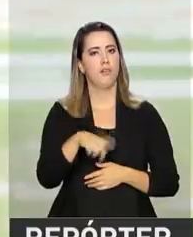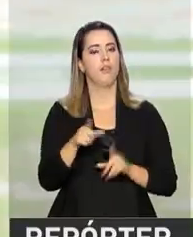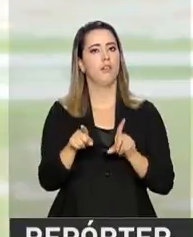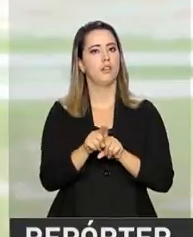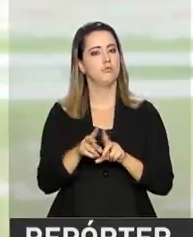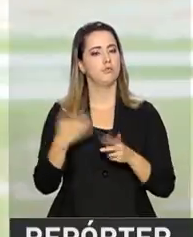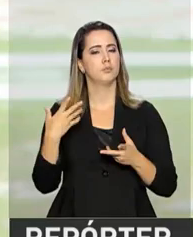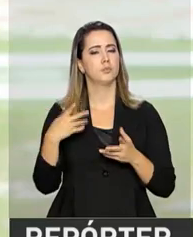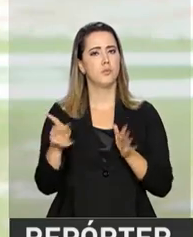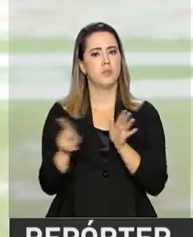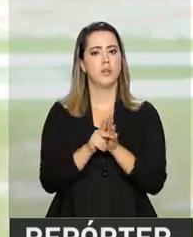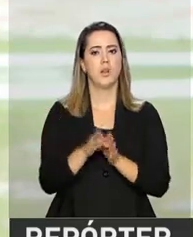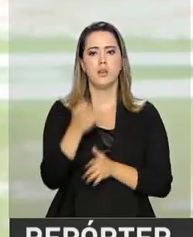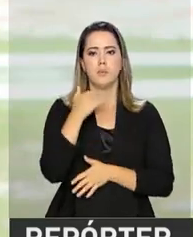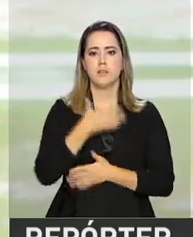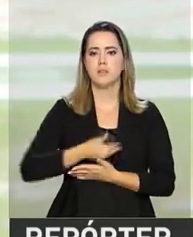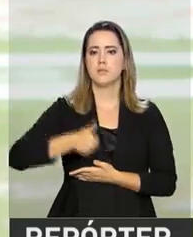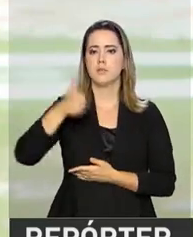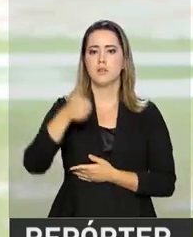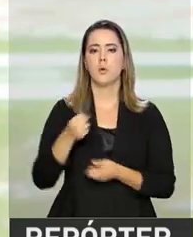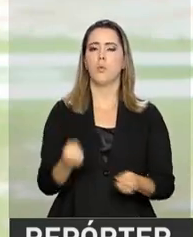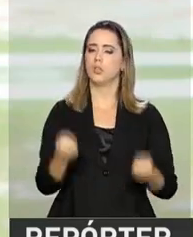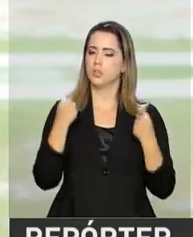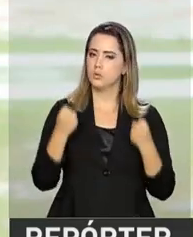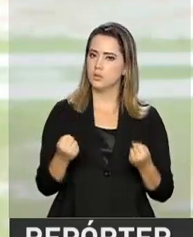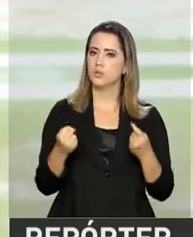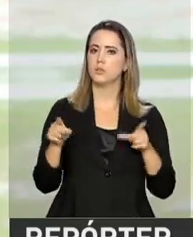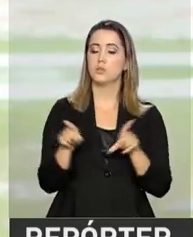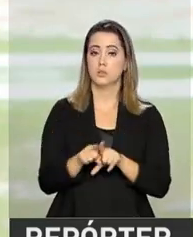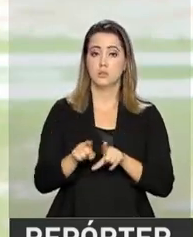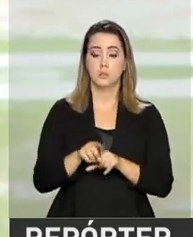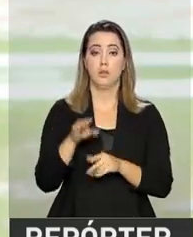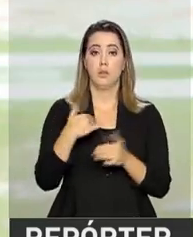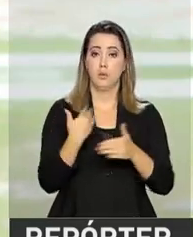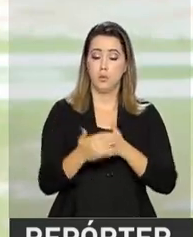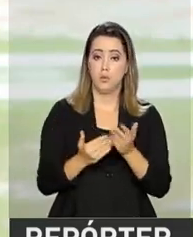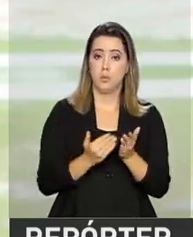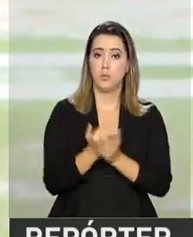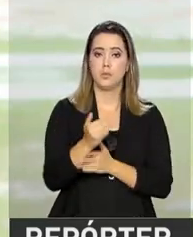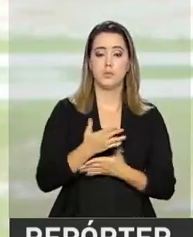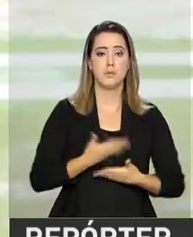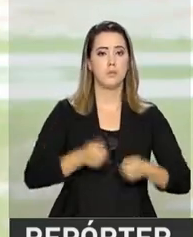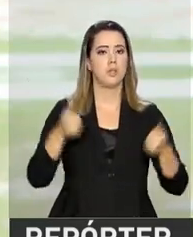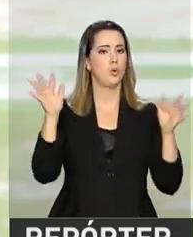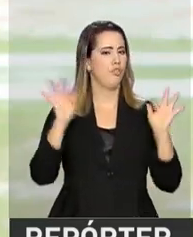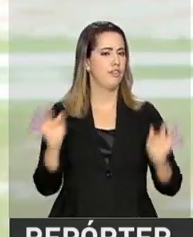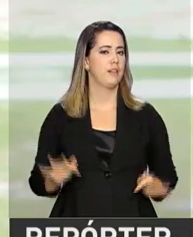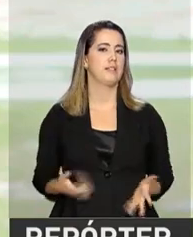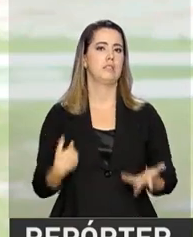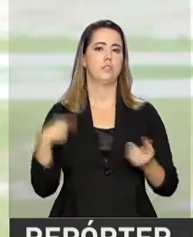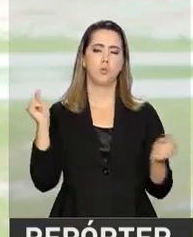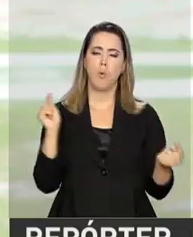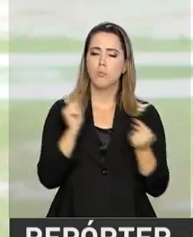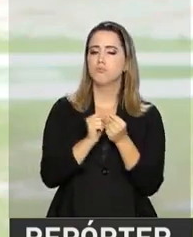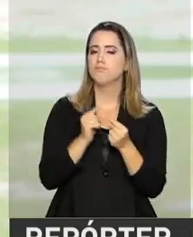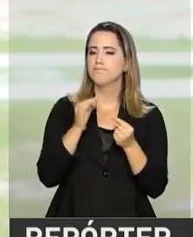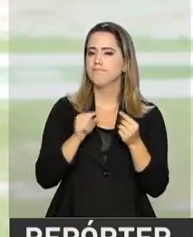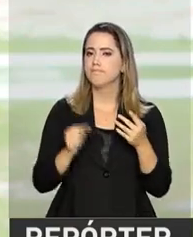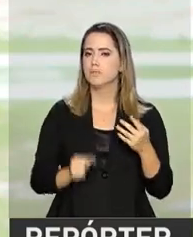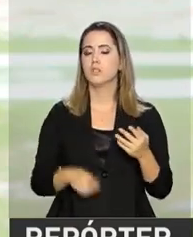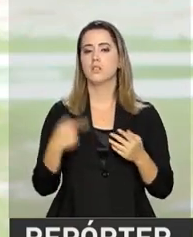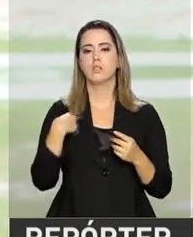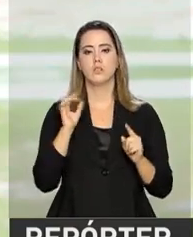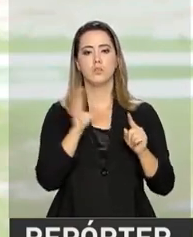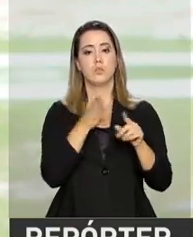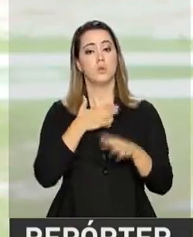né? Eu comecei a me alimentar melhor, comecei a fazer atividade física, eu comecei a ser uma pessoa muito mais feliz, com metas, então isso refletiu